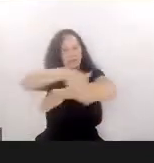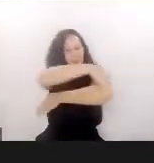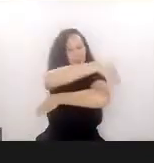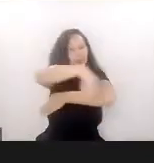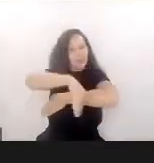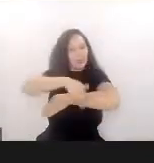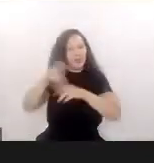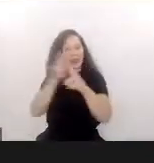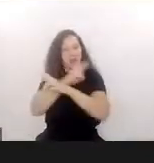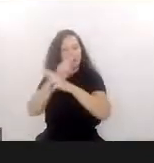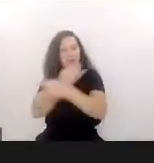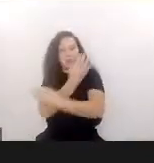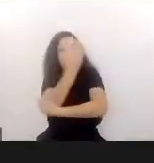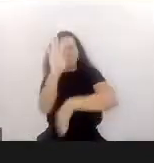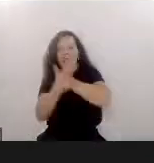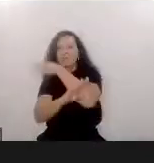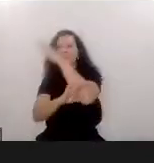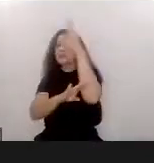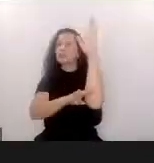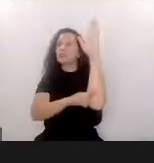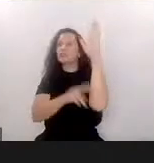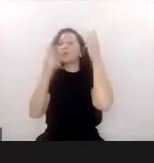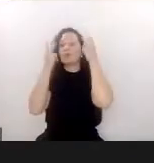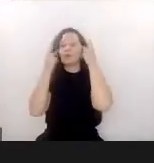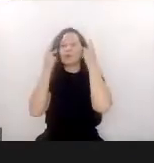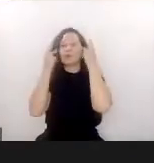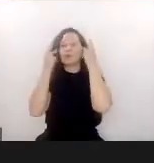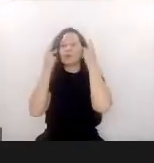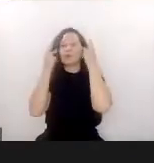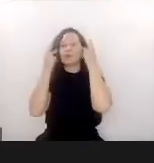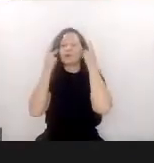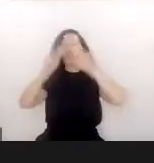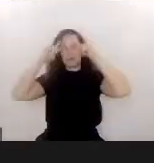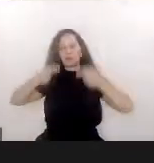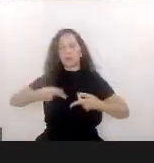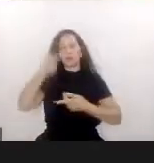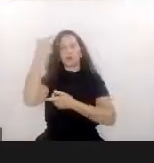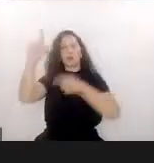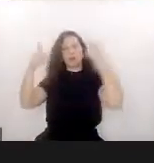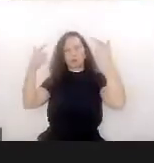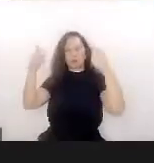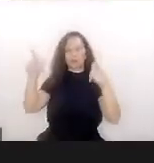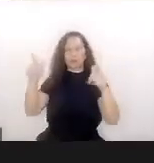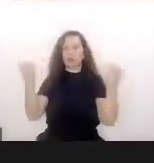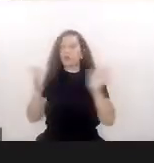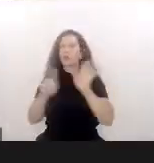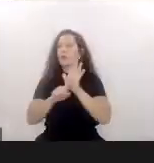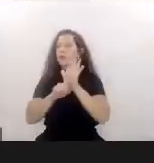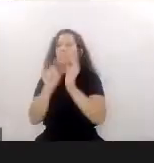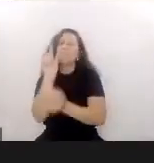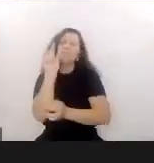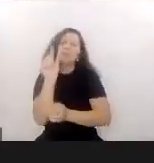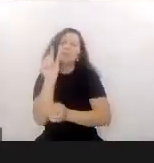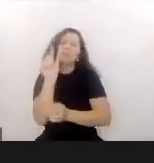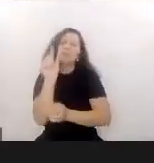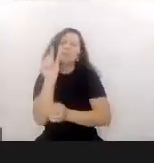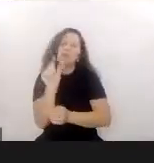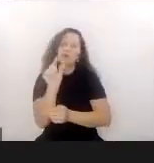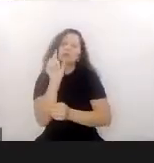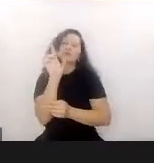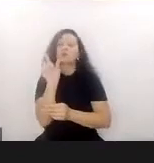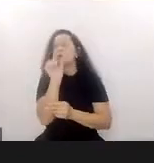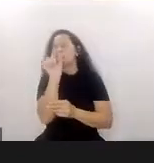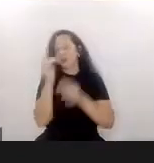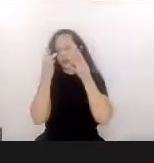humanos, entre outros. Hoje eu só vou apresentar um pequeno fragmento desse estudo que diz respeito à